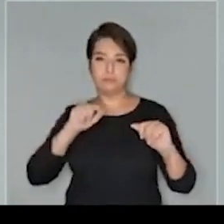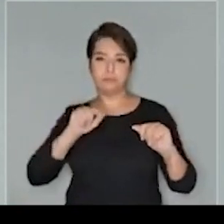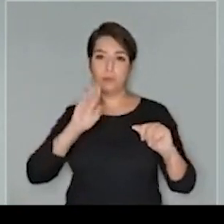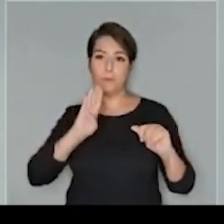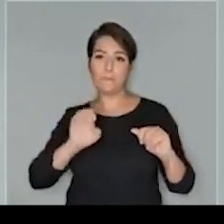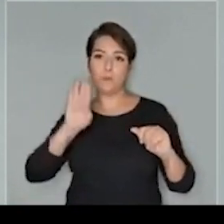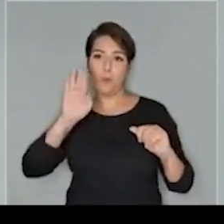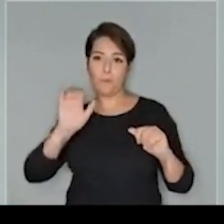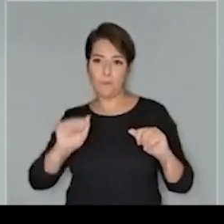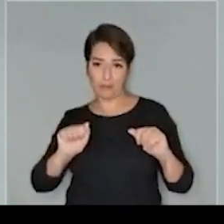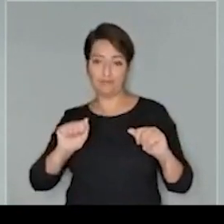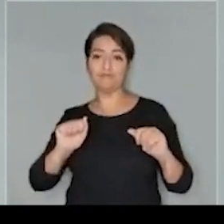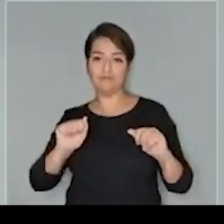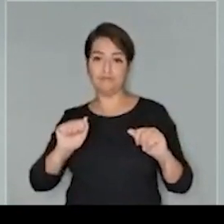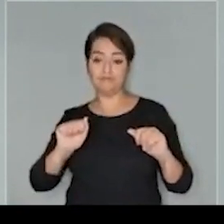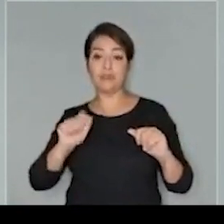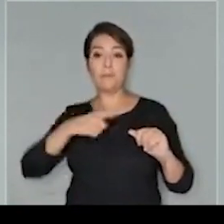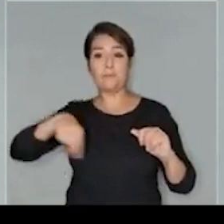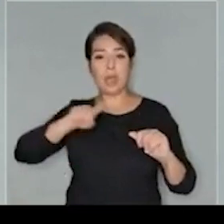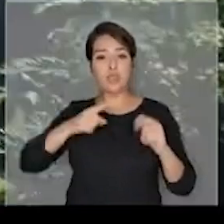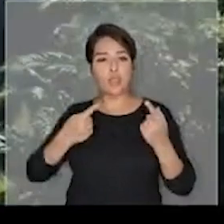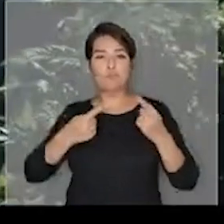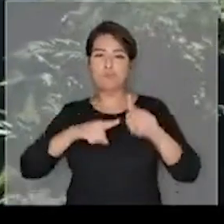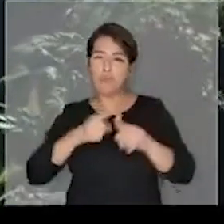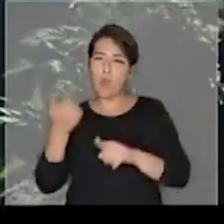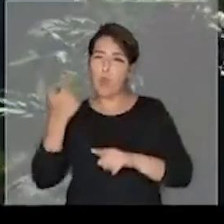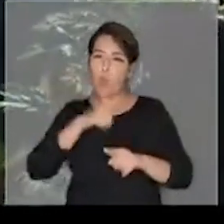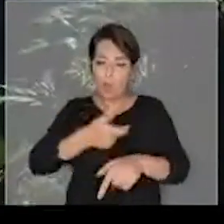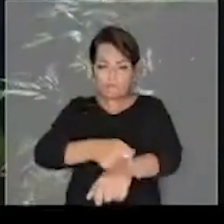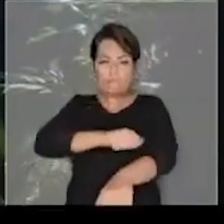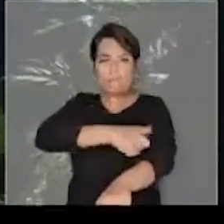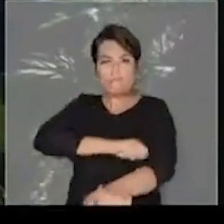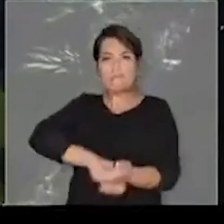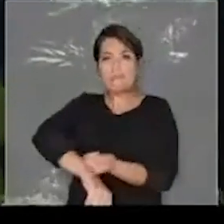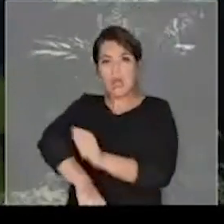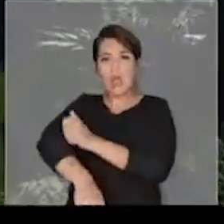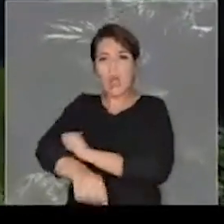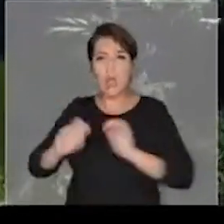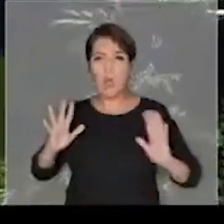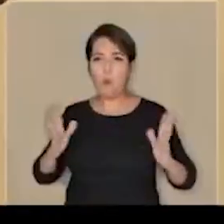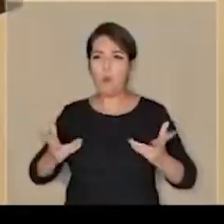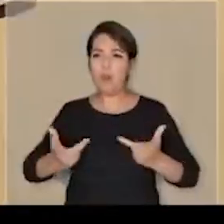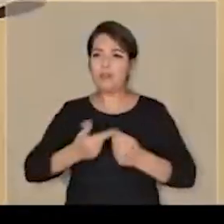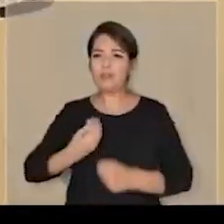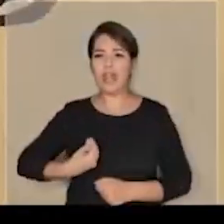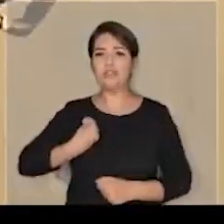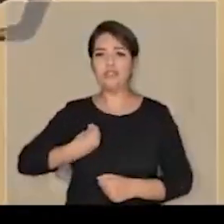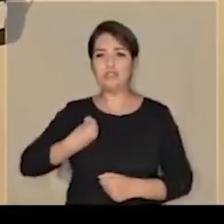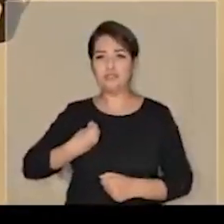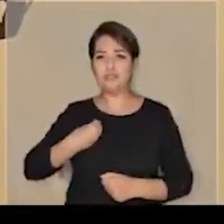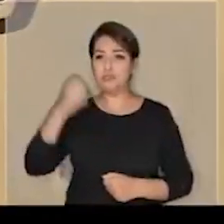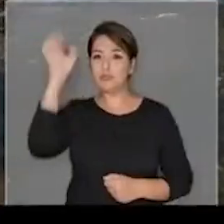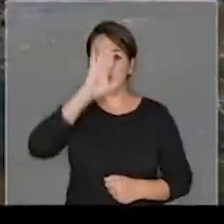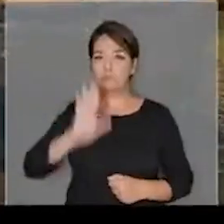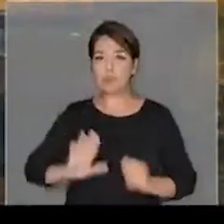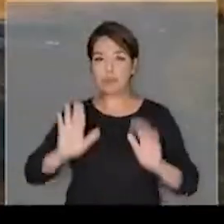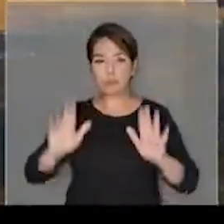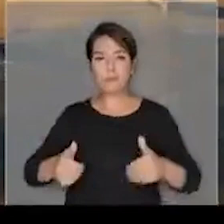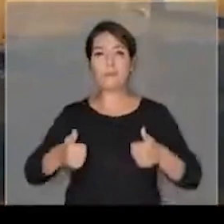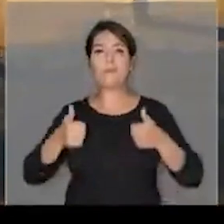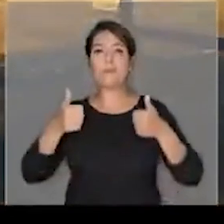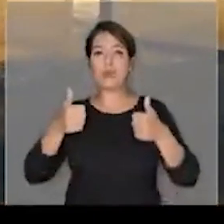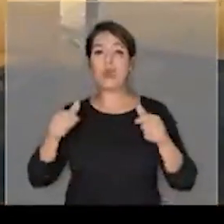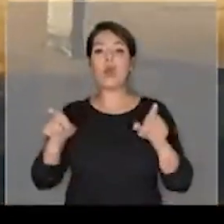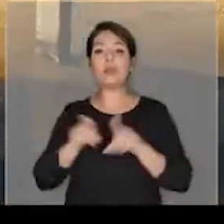planejamento e muito trabalho nós fizemos a cidade Ter a melhor qualidade de vida do estado e a cesta do Brasil eu tenho